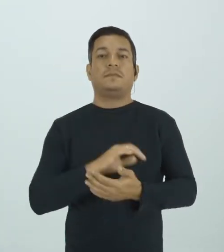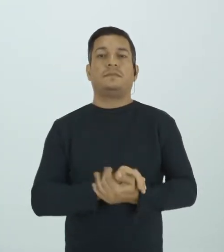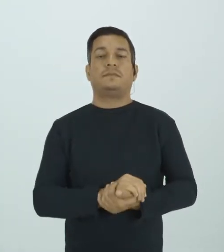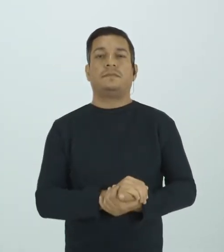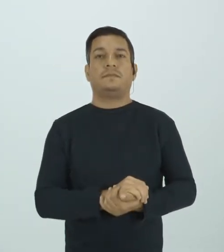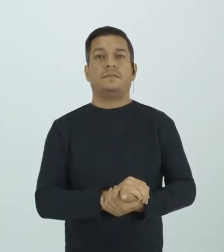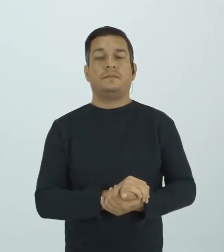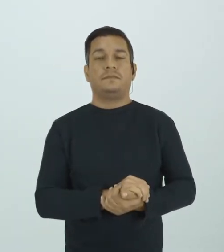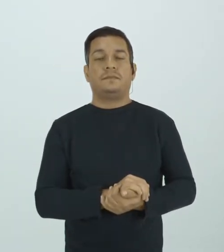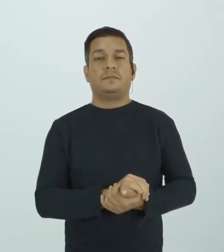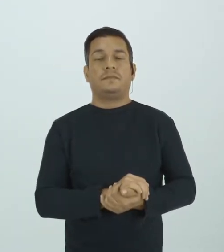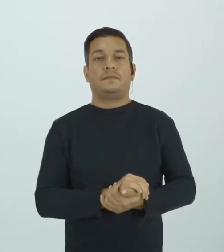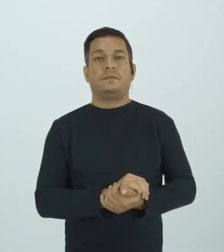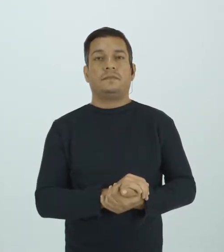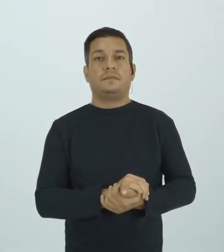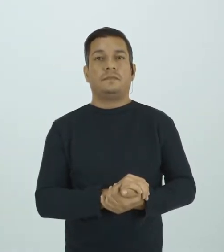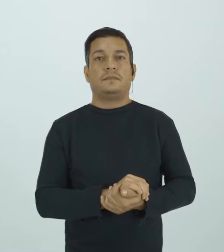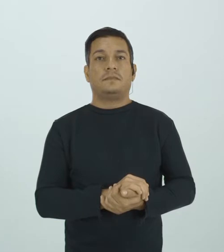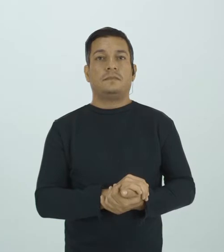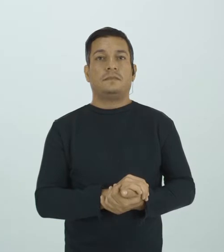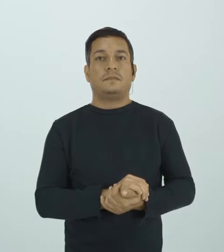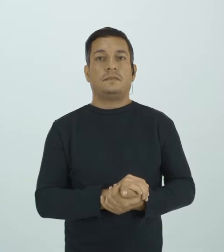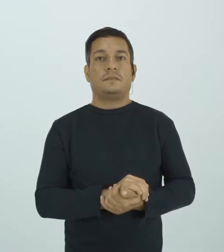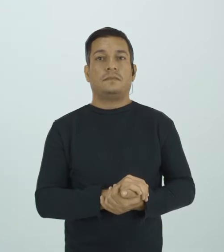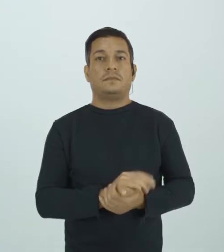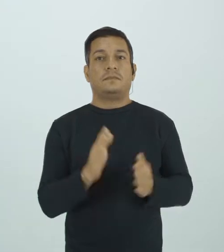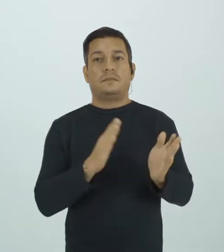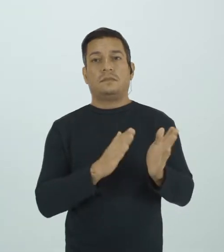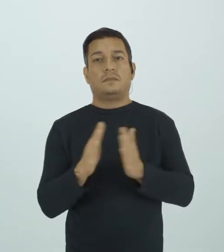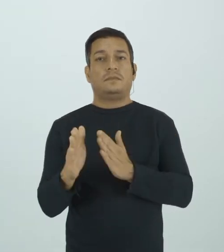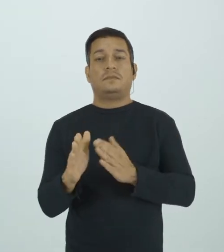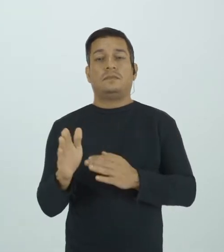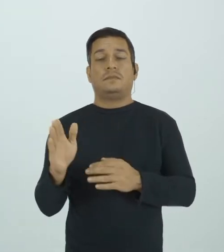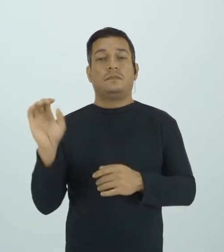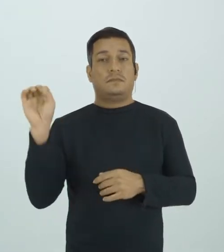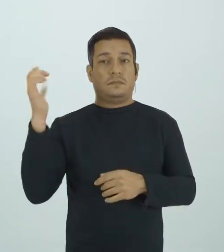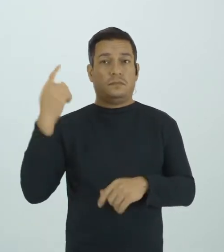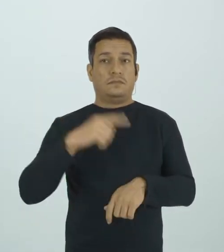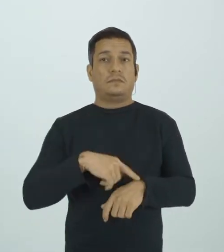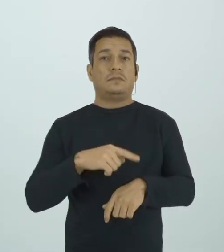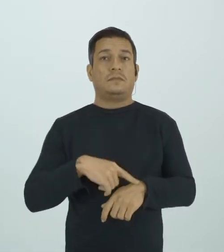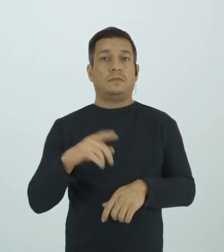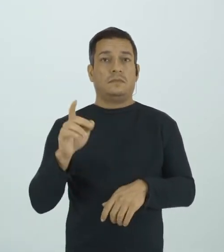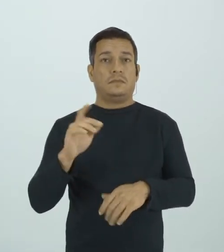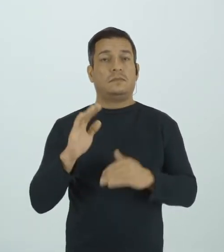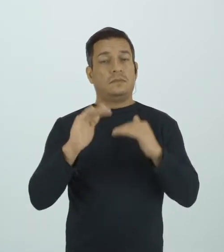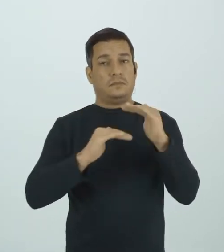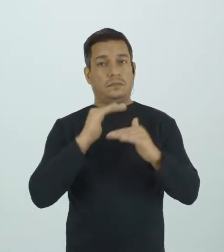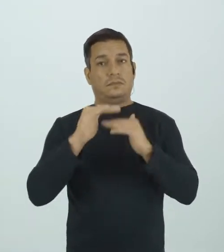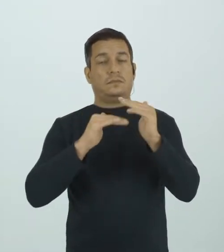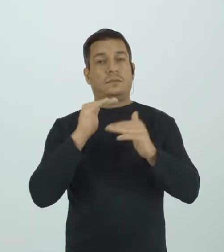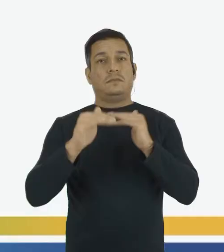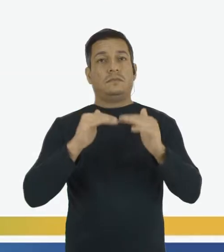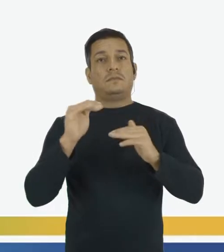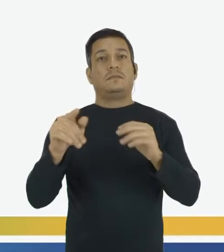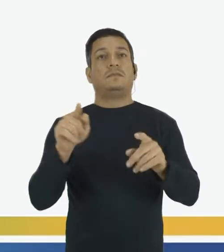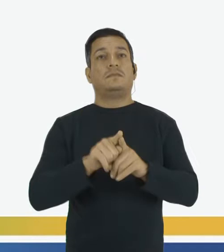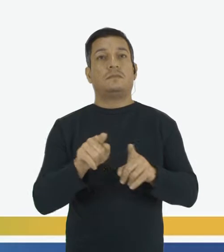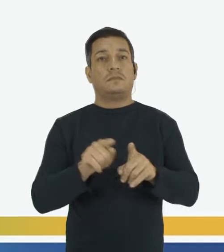princípios éticos, tá? Porque com o decorrer do tempo, os princípios foram evoluindo também.